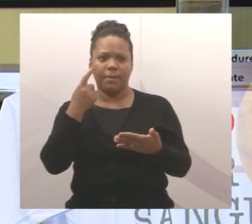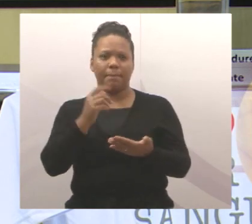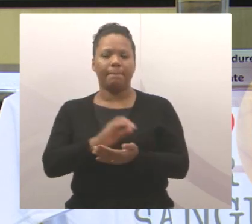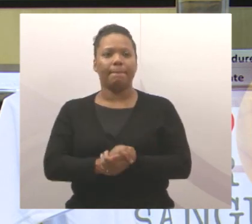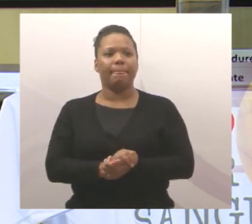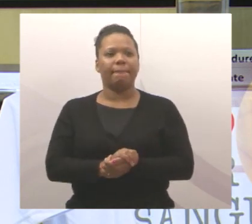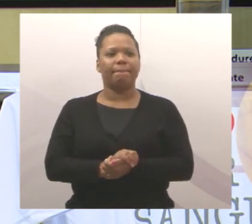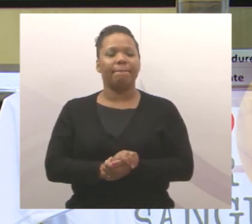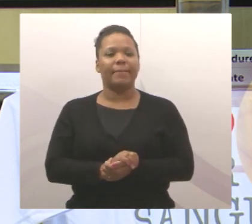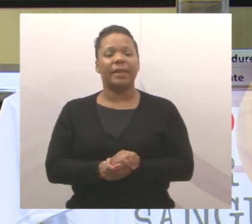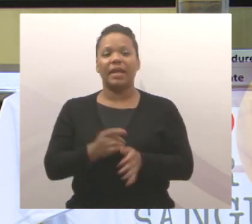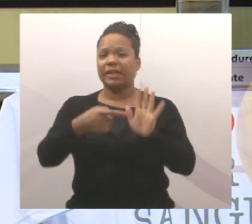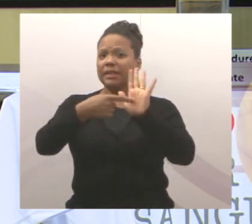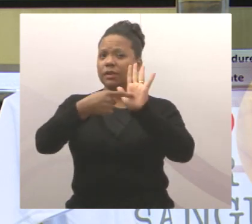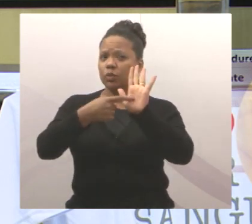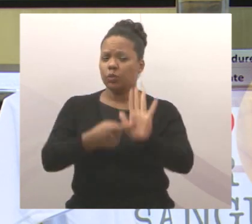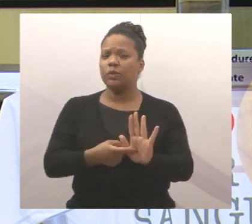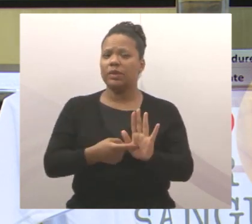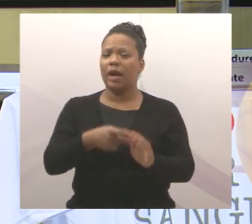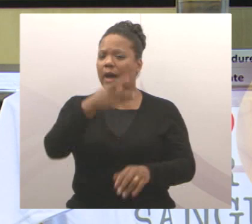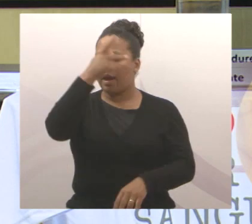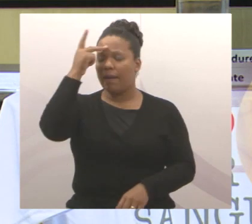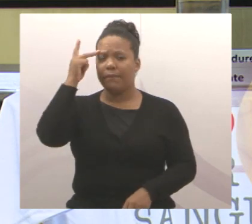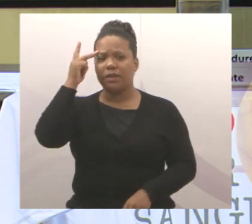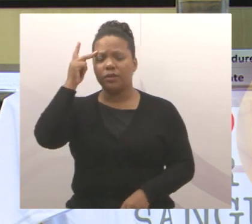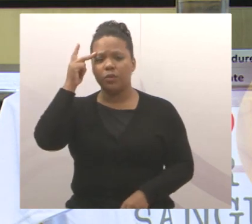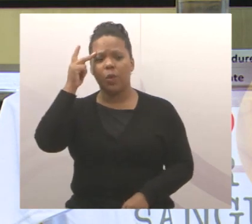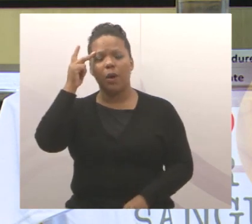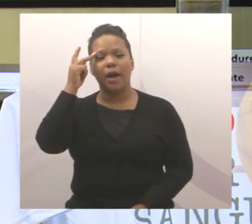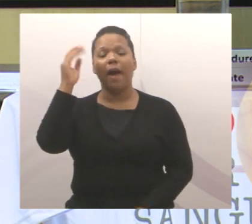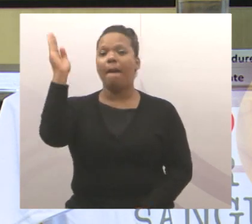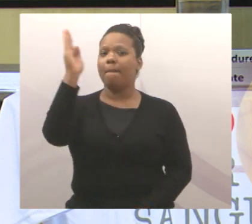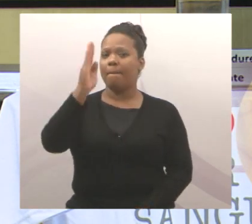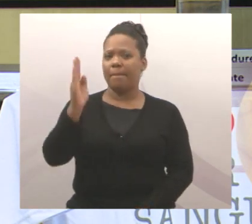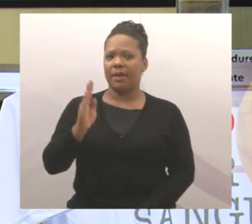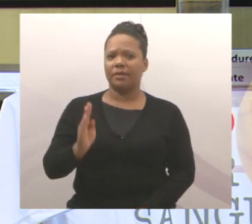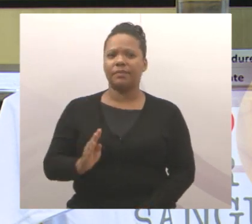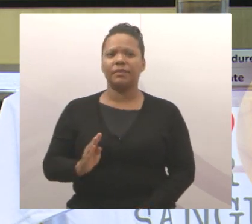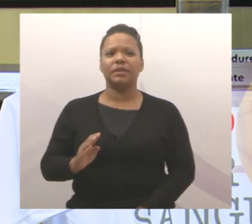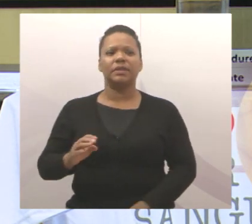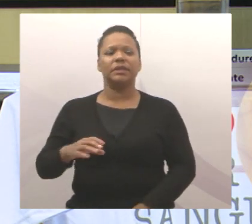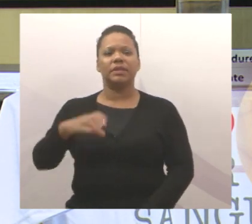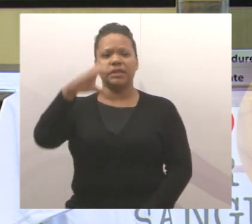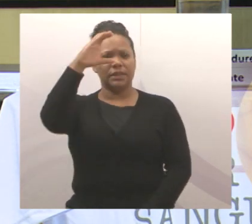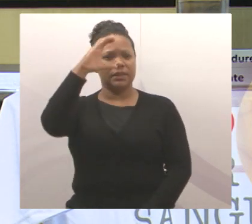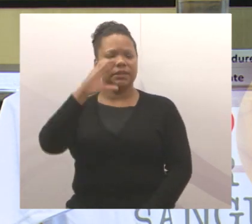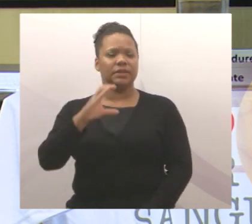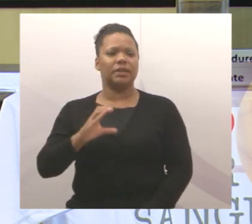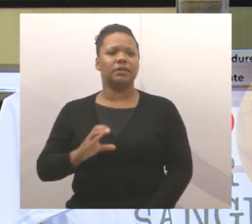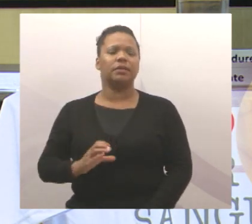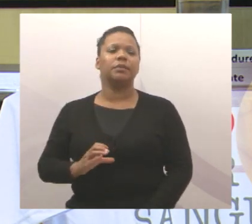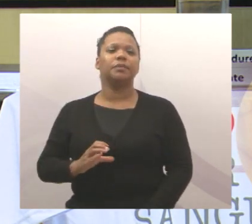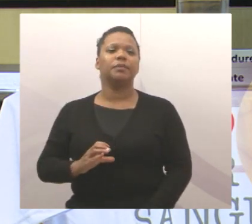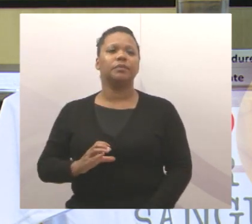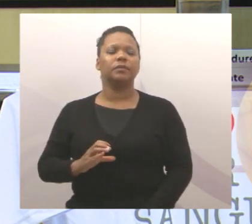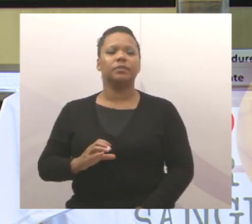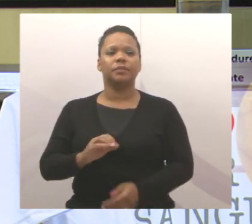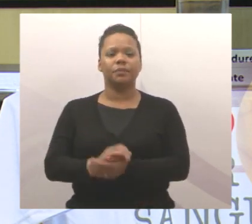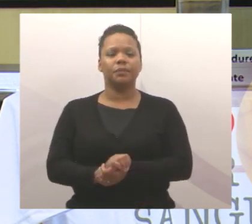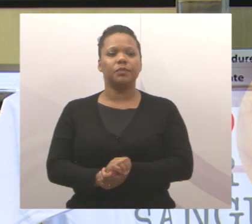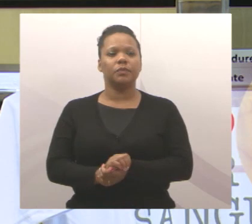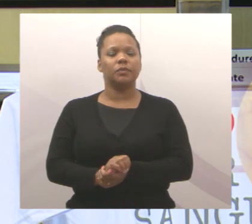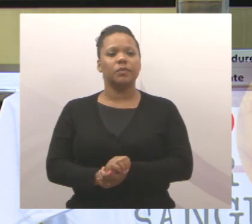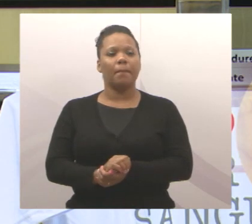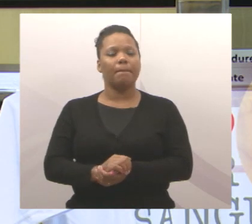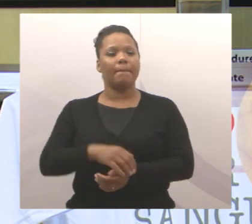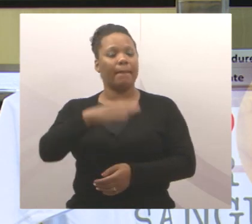e fundamento da denúncia. O denunciante é brasileiro nato, cidadão da República Federativa do Brasil, no exercício